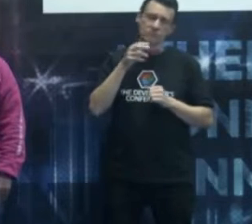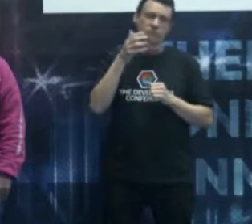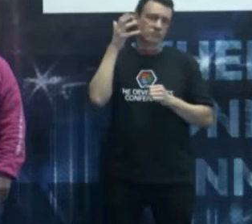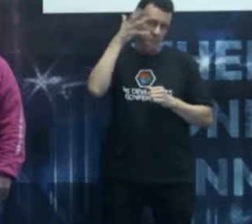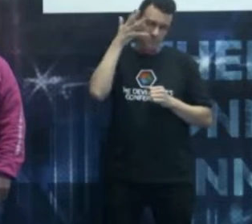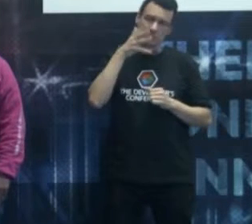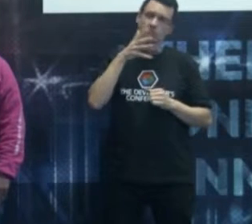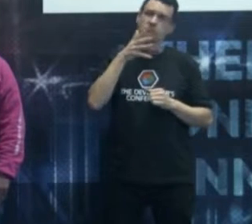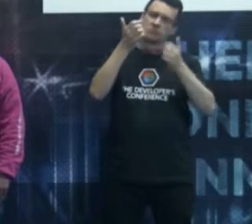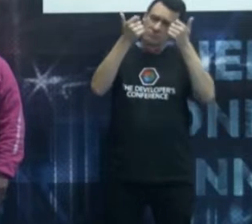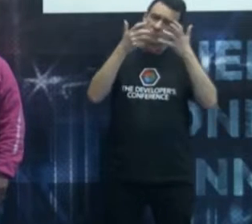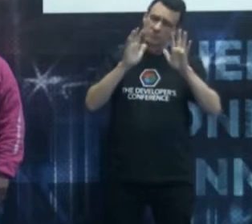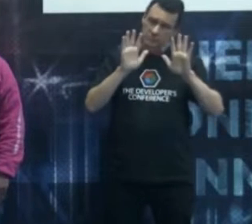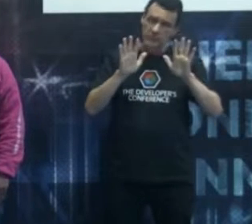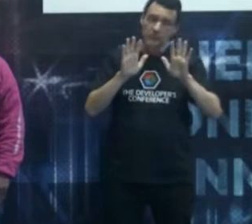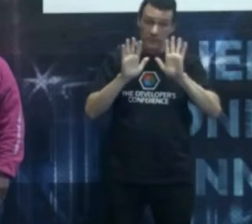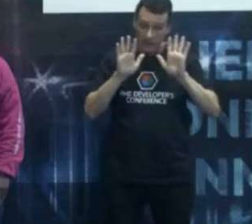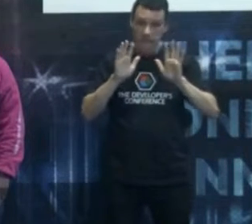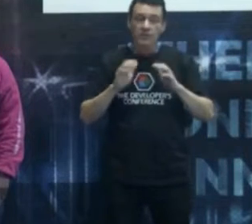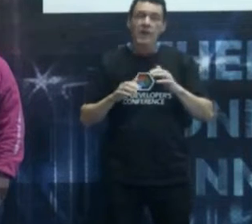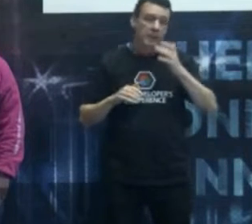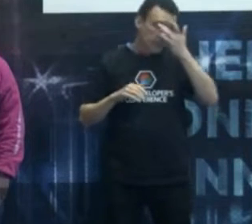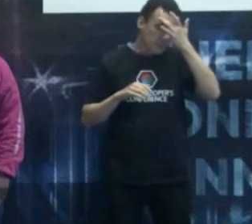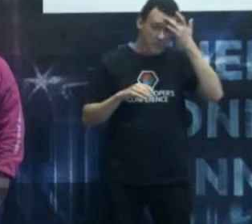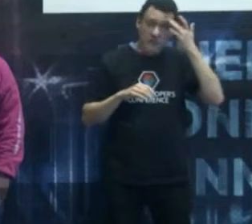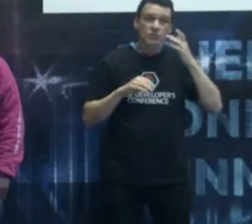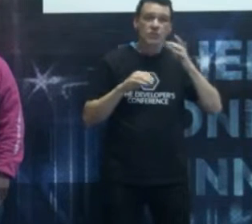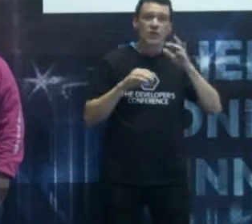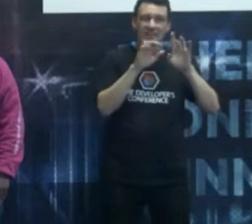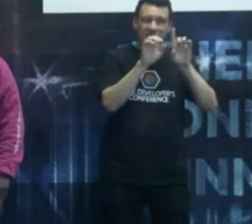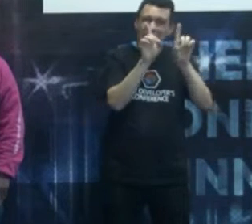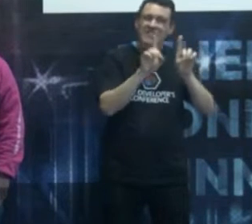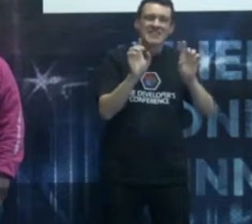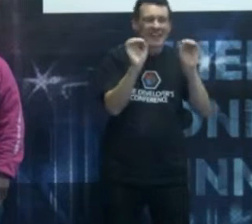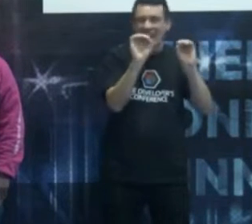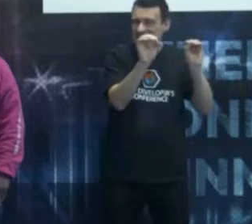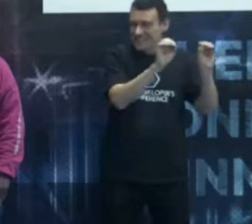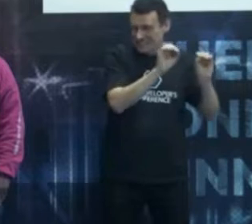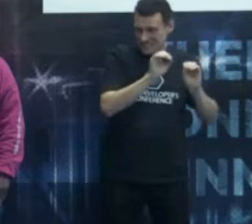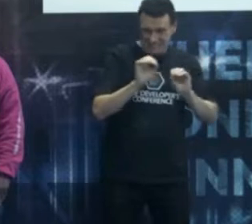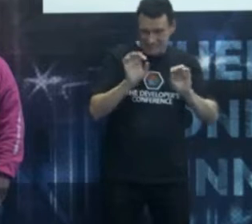tecnologia para as pessoas que não têm nenhuma deficiência aparente,